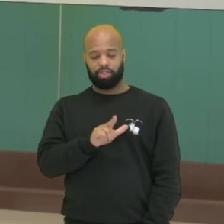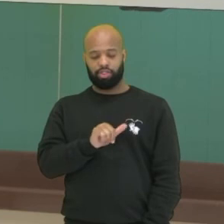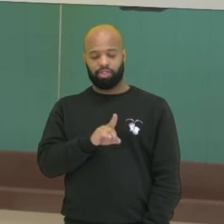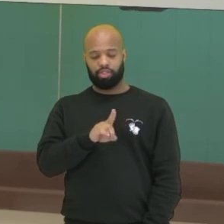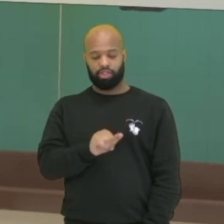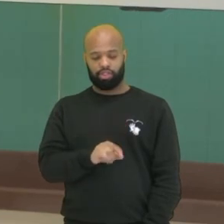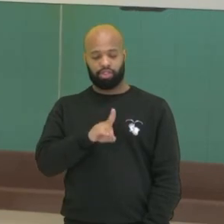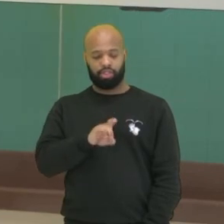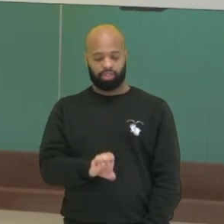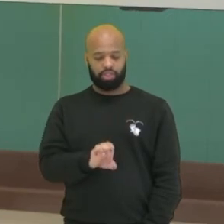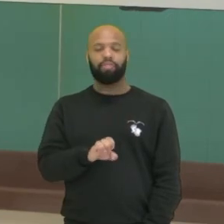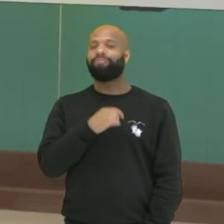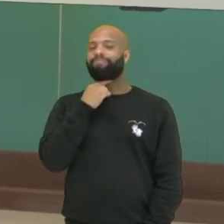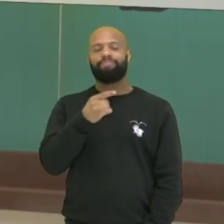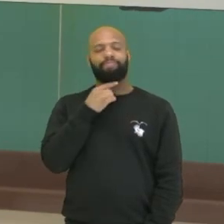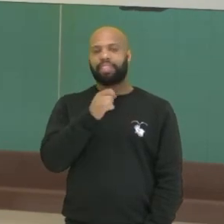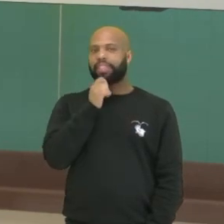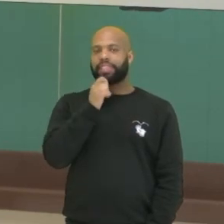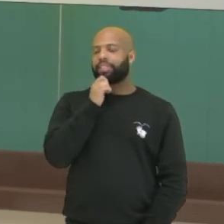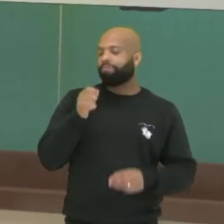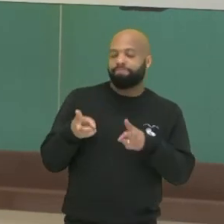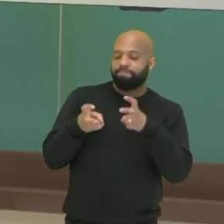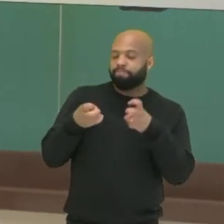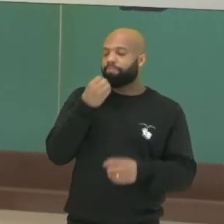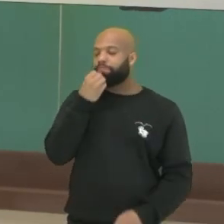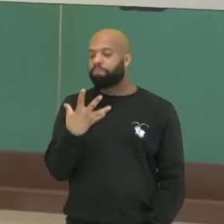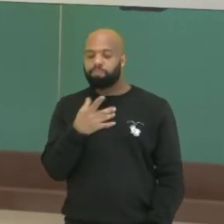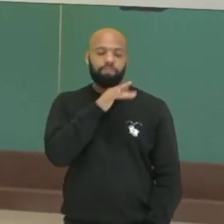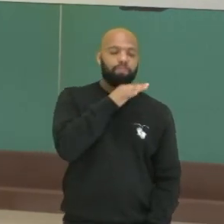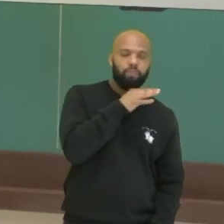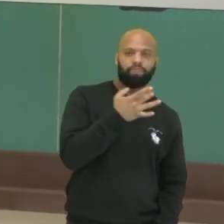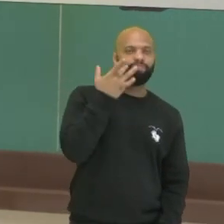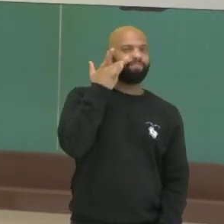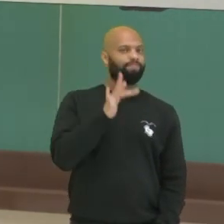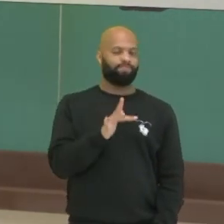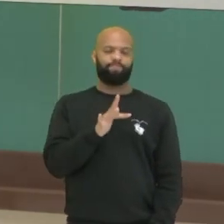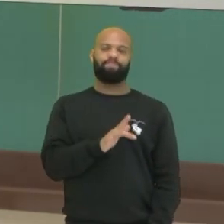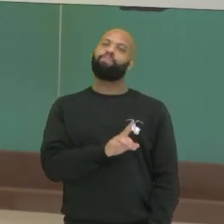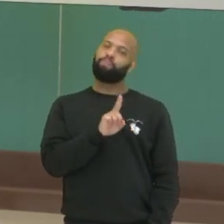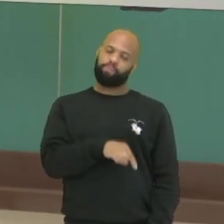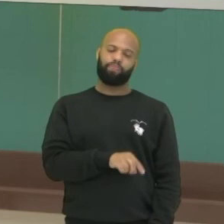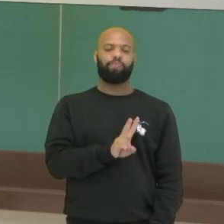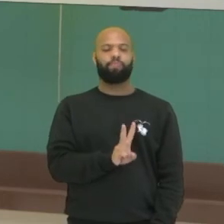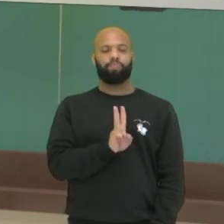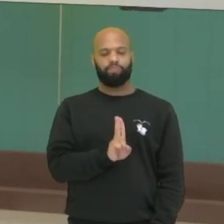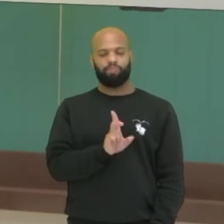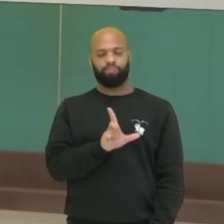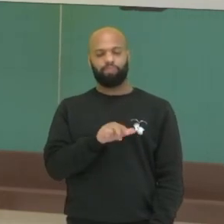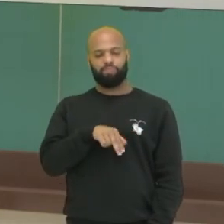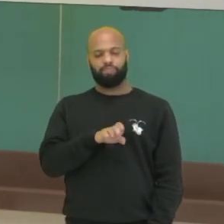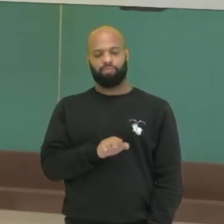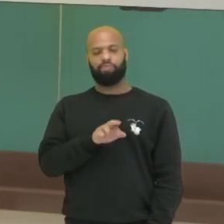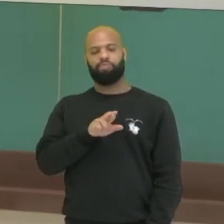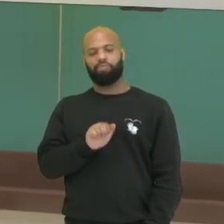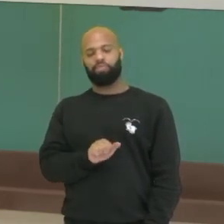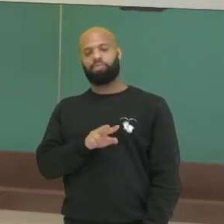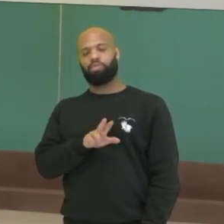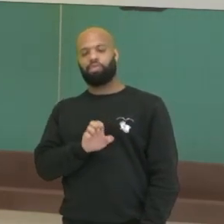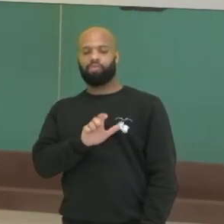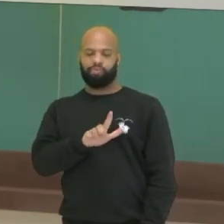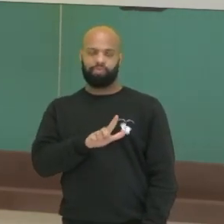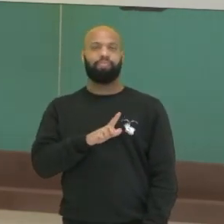é bom, o que não é em relação à propaganda? Deficiência de julgamento, experiência limitada? Aí está lá também no Código de